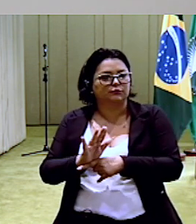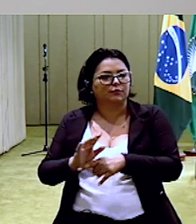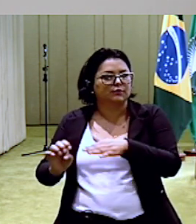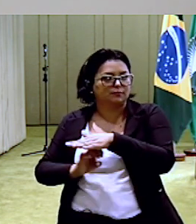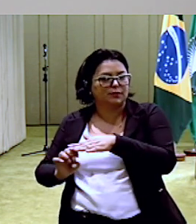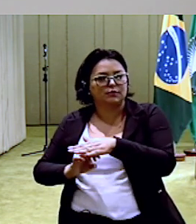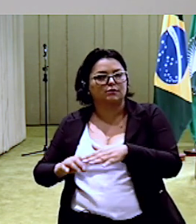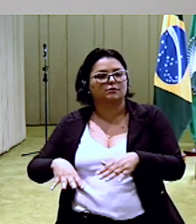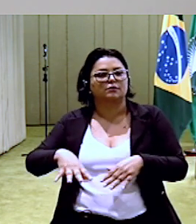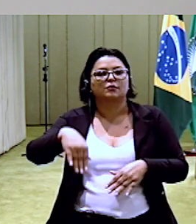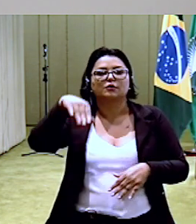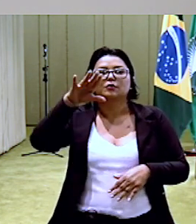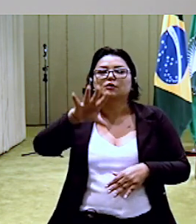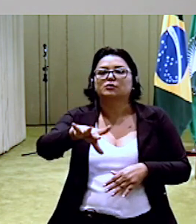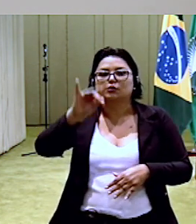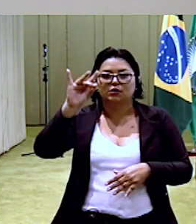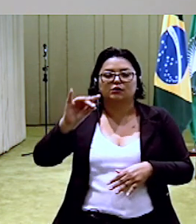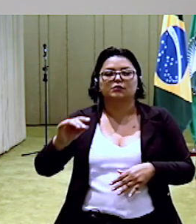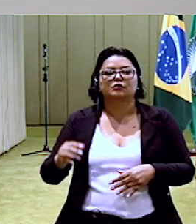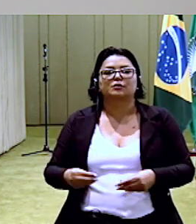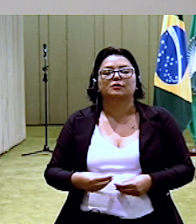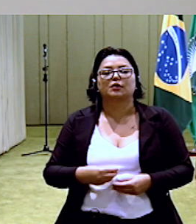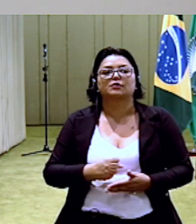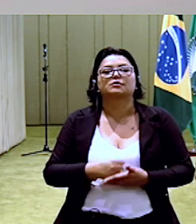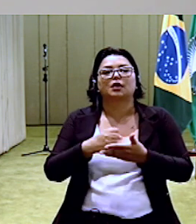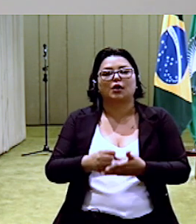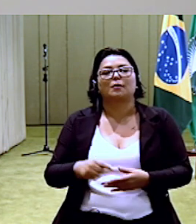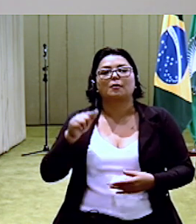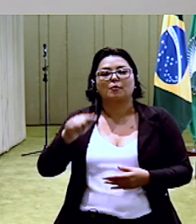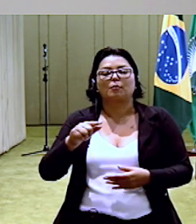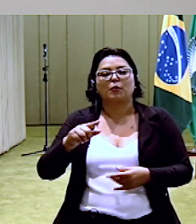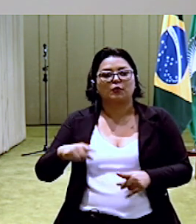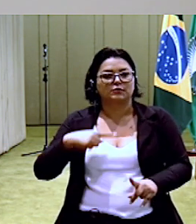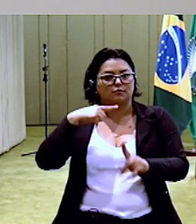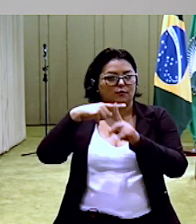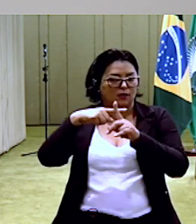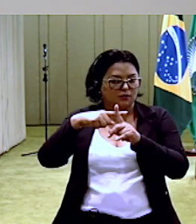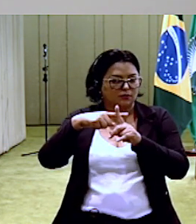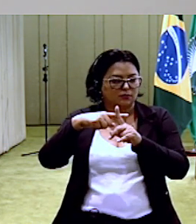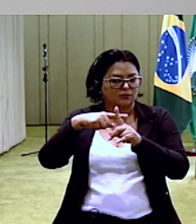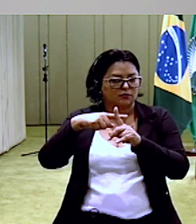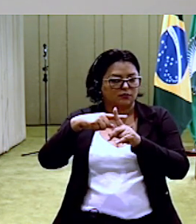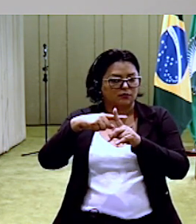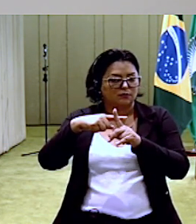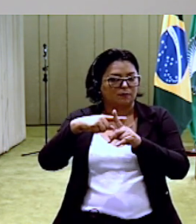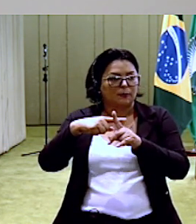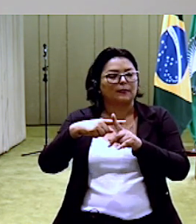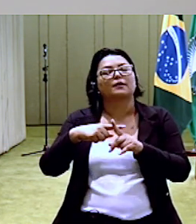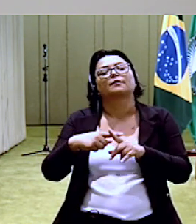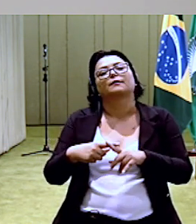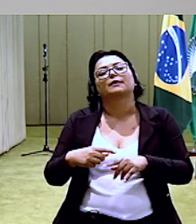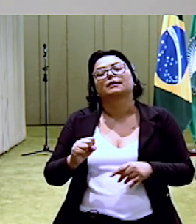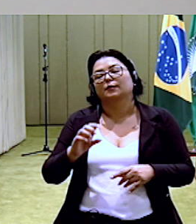seleção dessas empresas, onde elas ganham pontos extras, se elas forem, nesse caso específico, esse ano a gente focou no gênero.